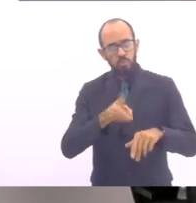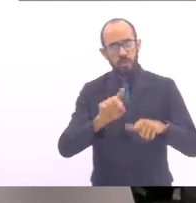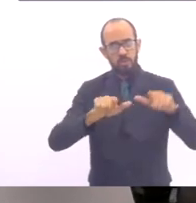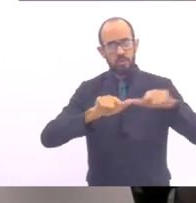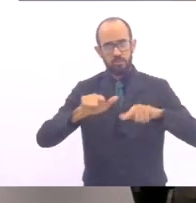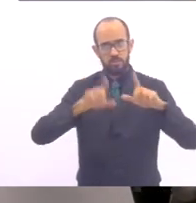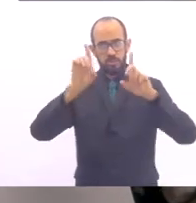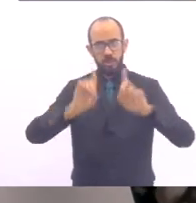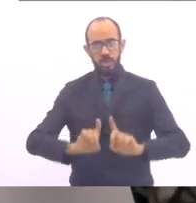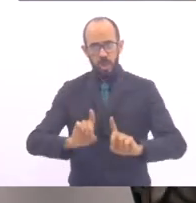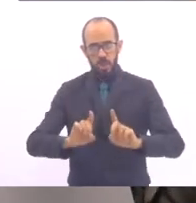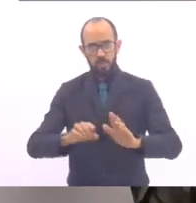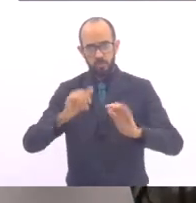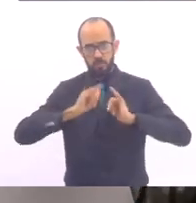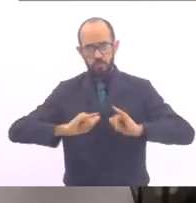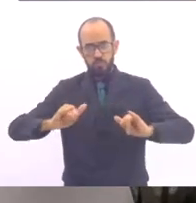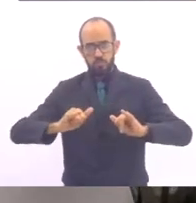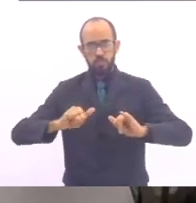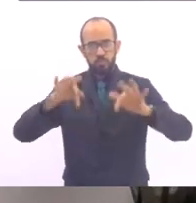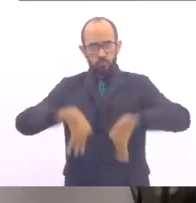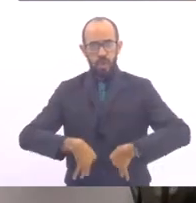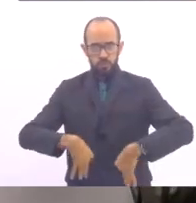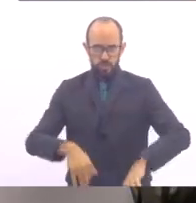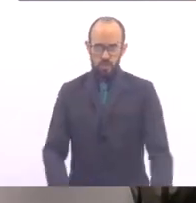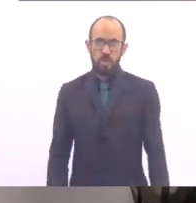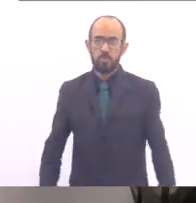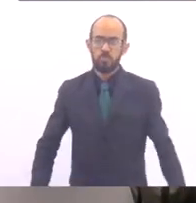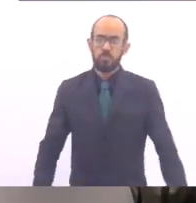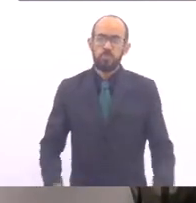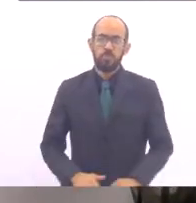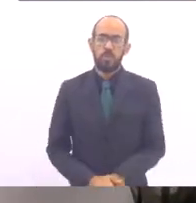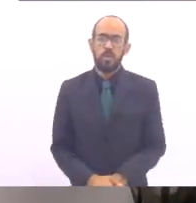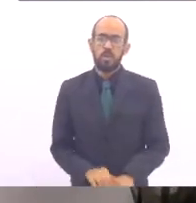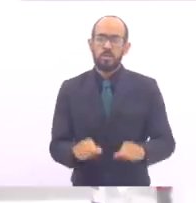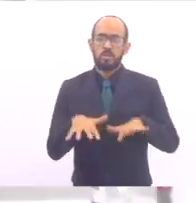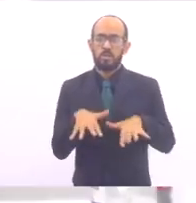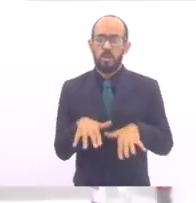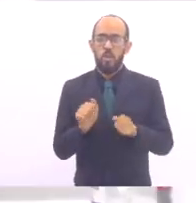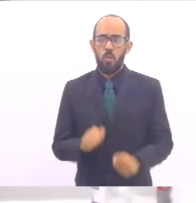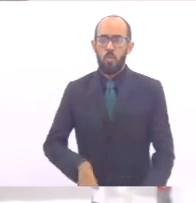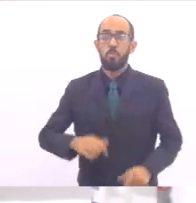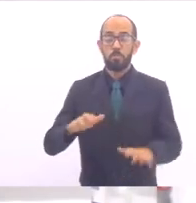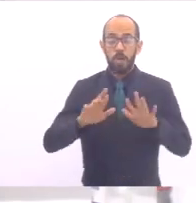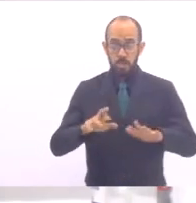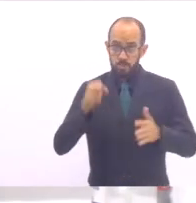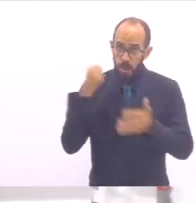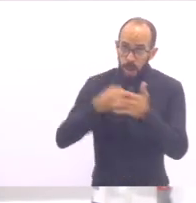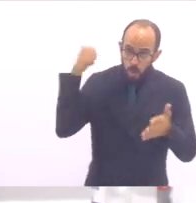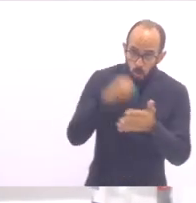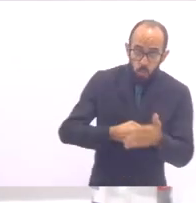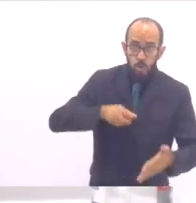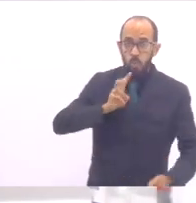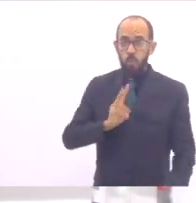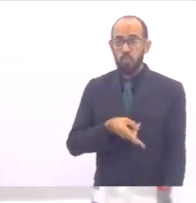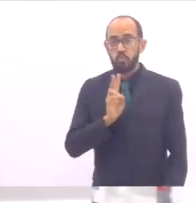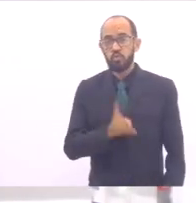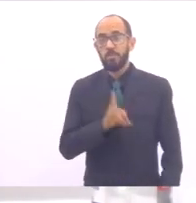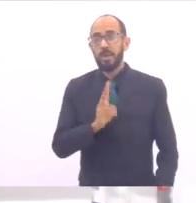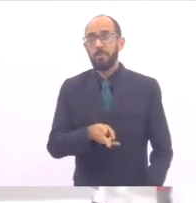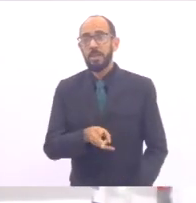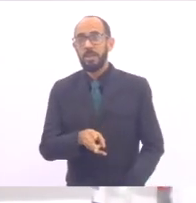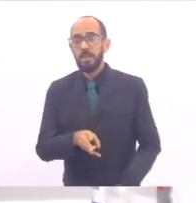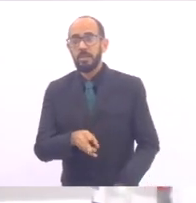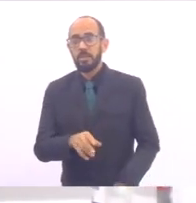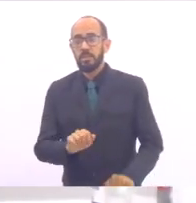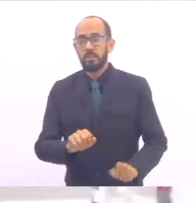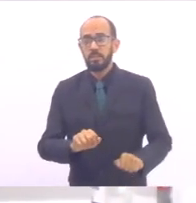declarar encerrada a sessão, mas não a luta pela reciclagem, pela dignidade das cooperativas,